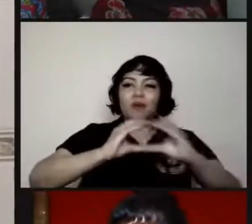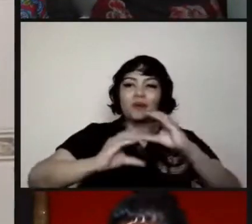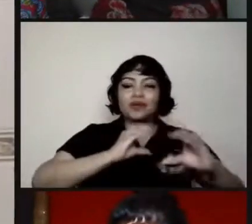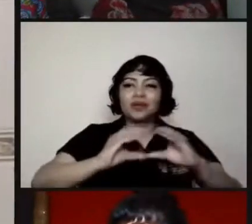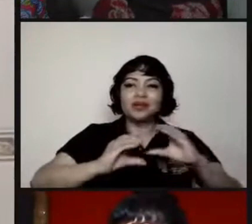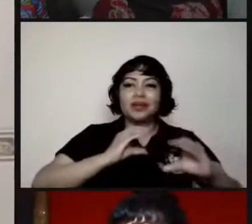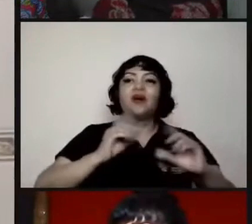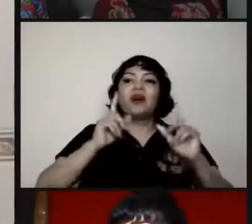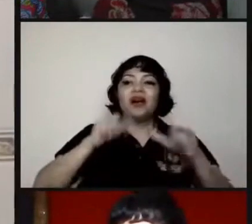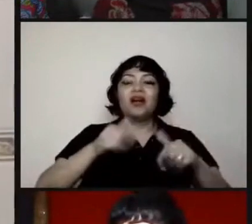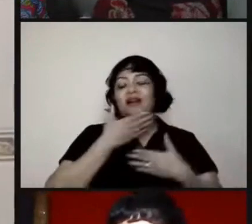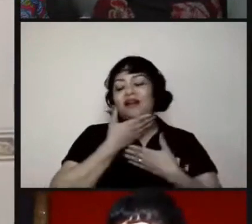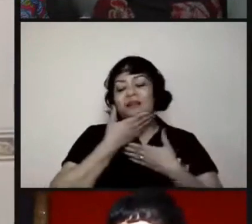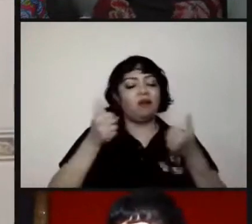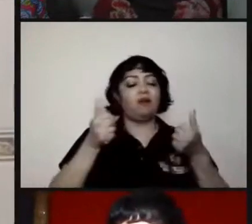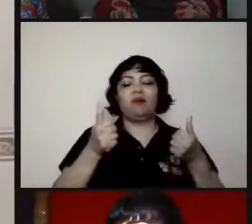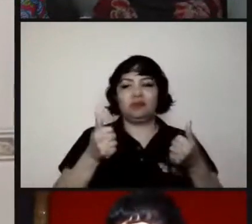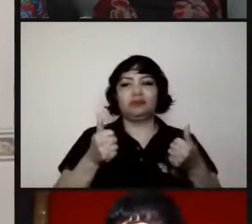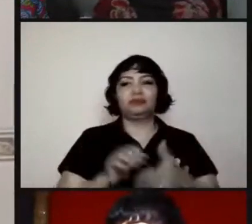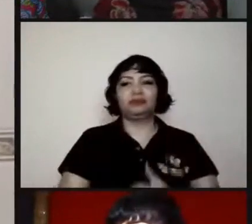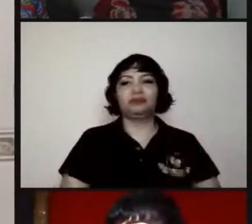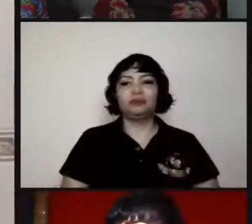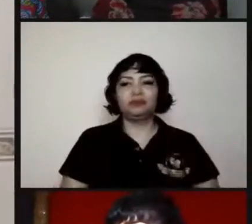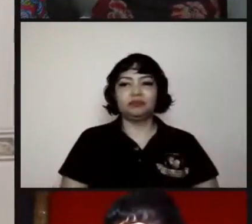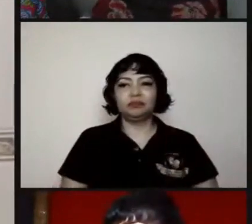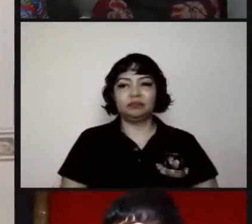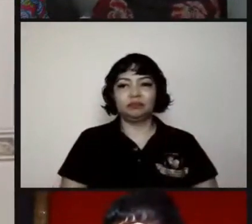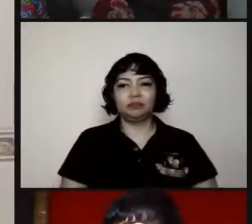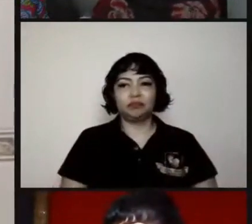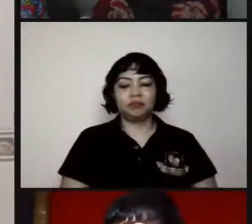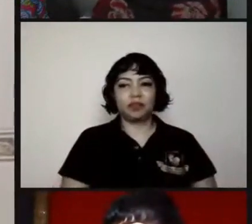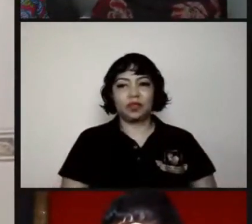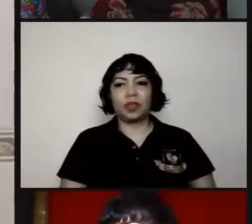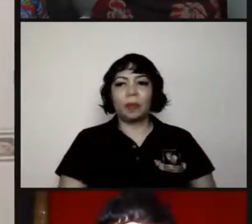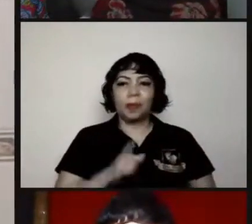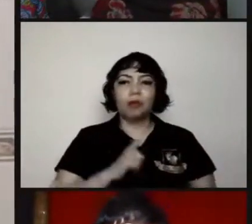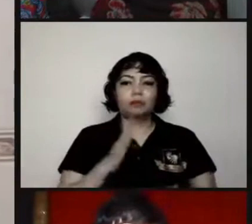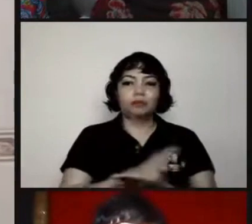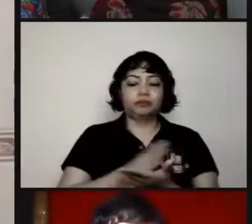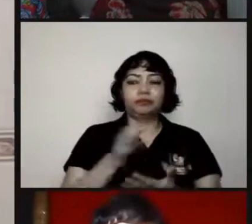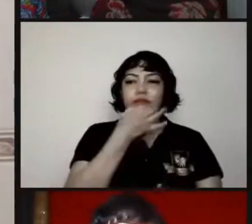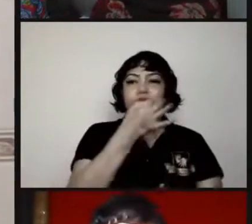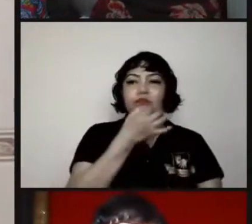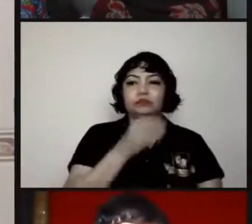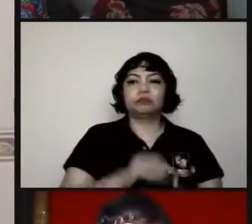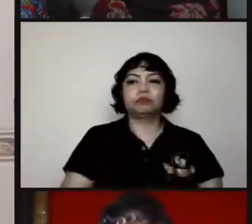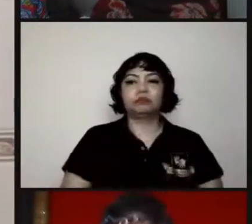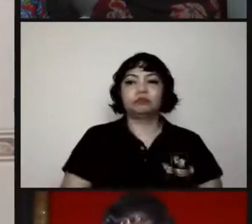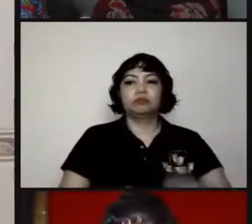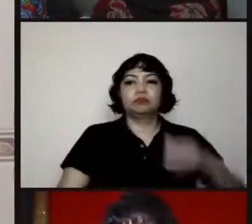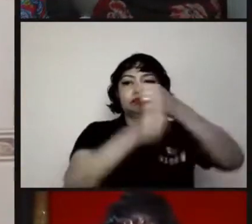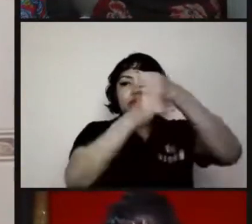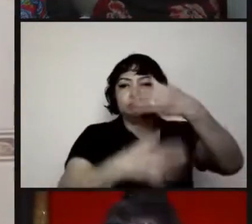convite a se expressar. Deixa eu ler mais alguns comentários aqui. O Sebastião Bueno coloca que